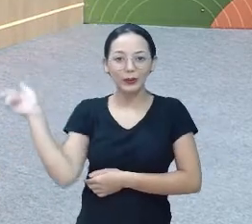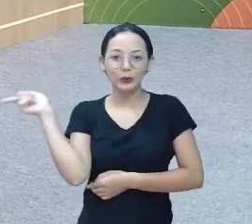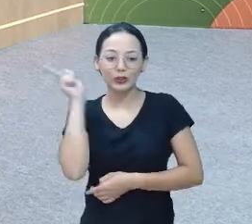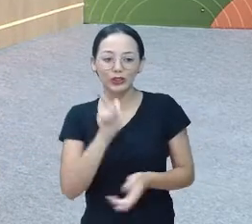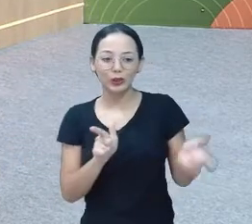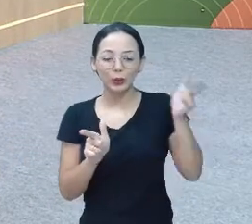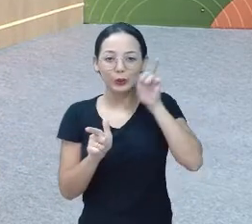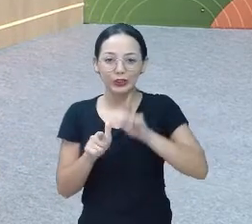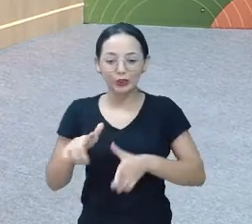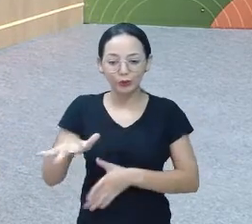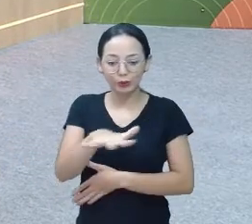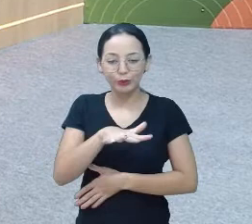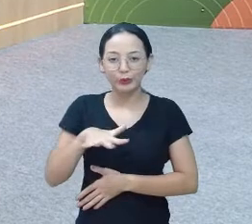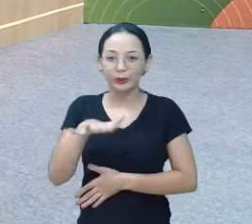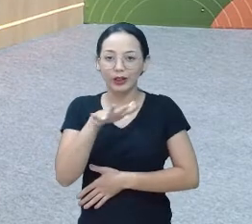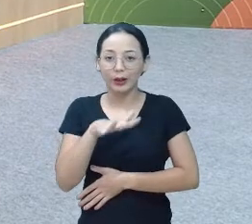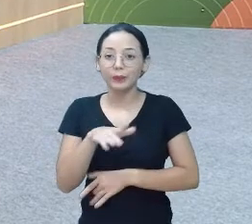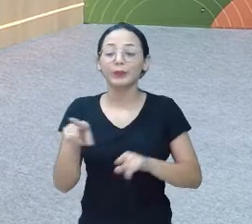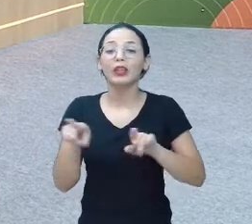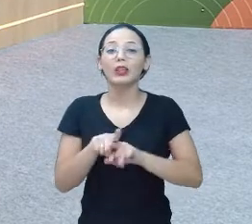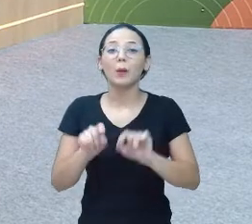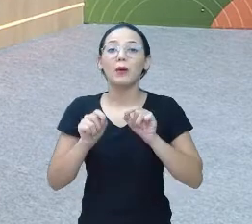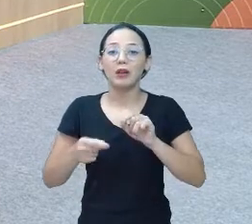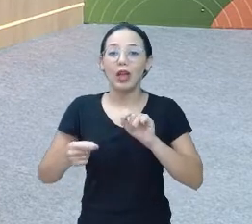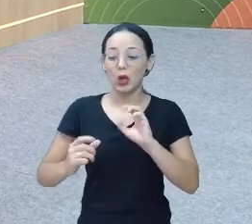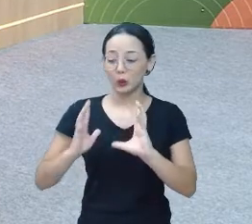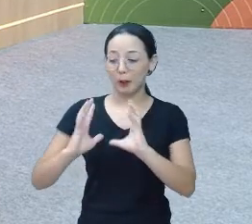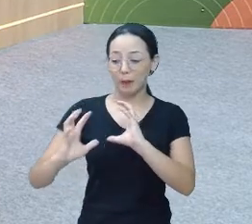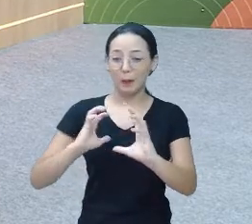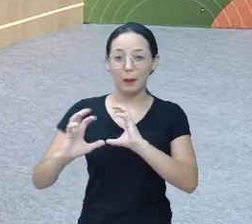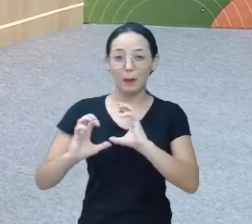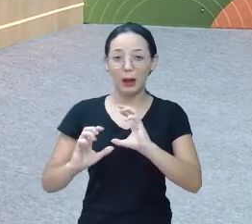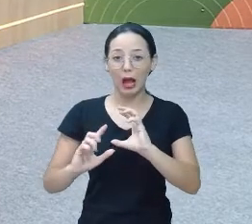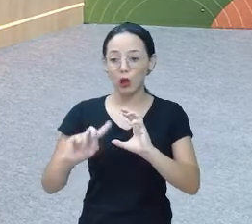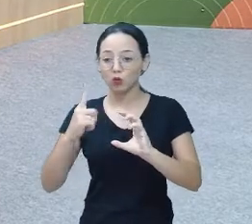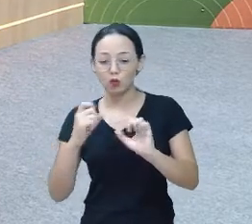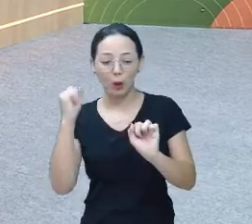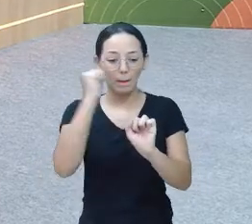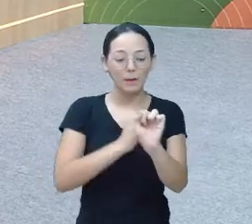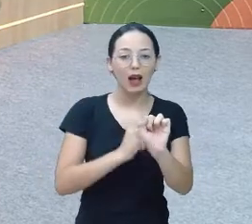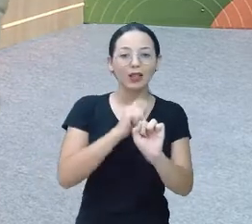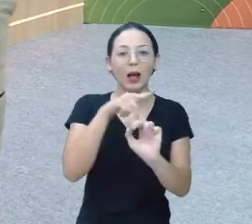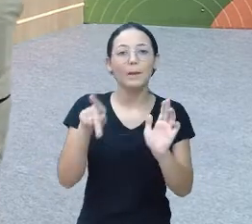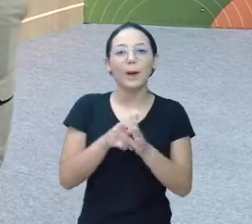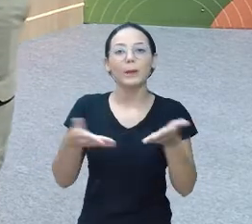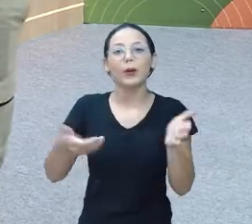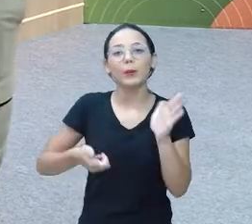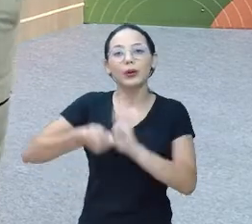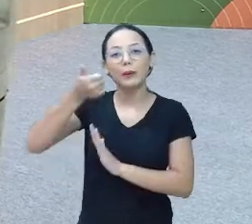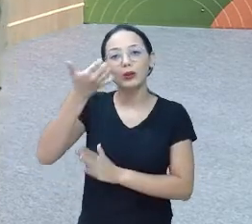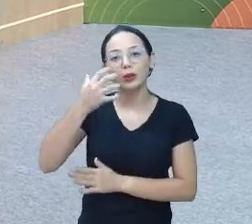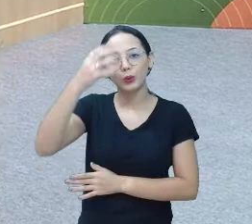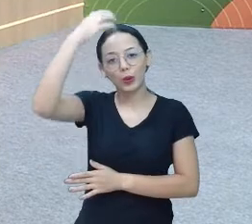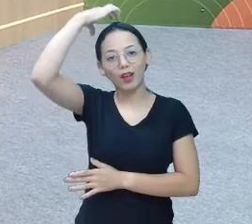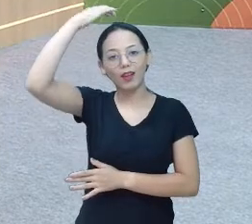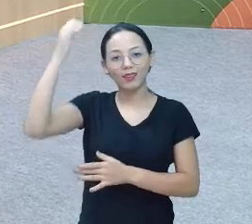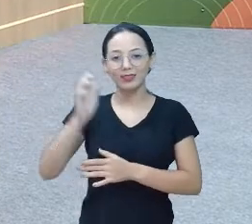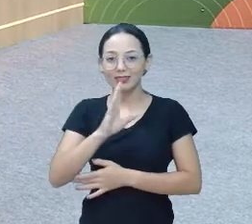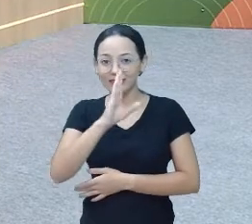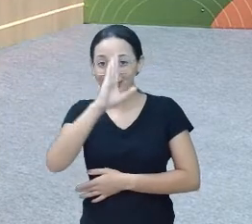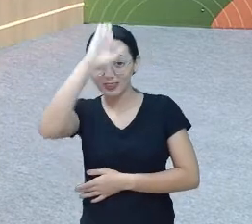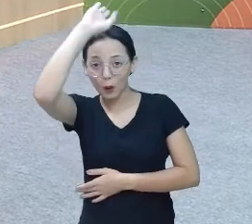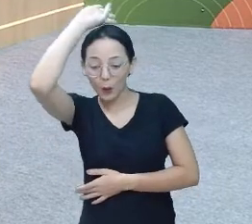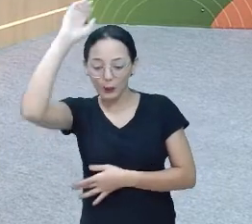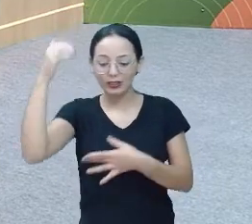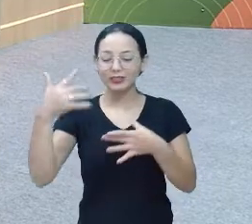território e mais na frente, em uma briga, né, Rômulo mata Remo e se torna assim o primeiro rei da cidade de